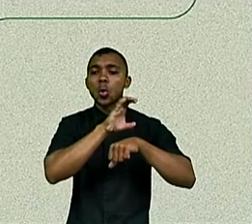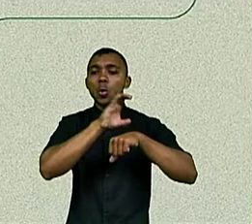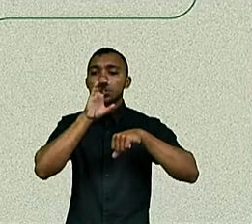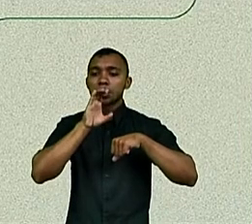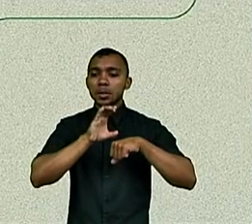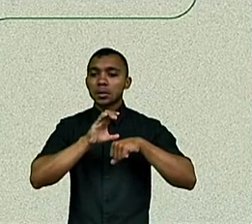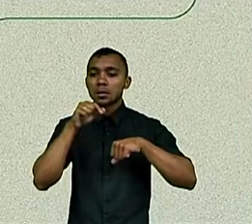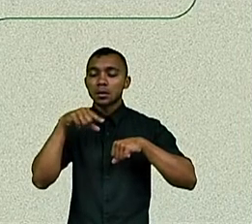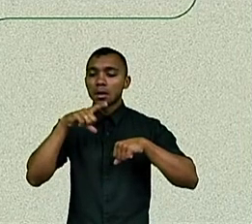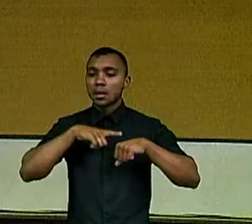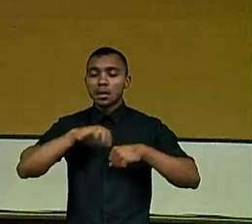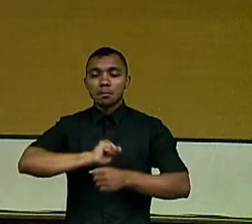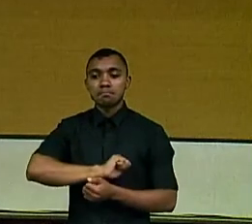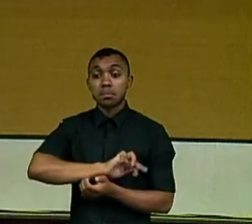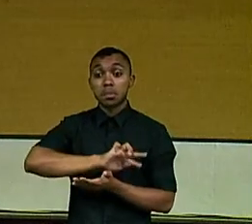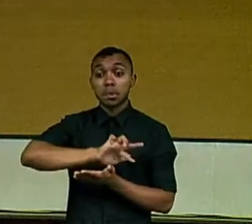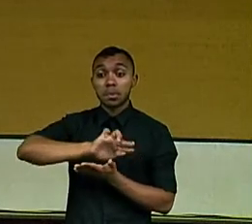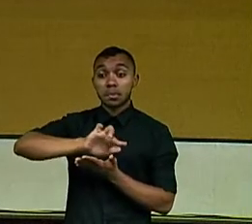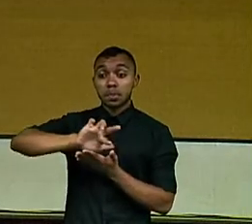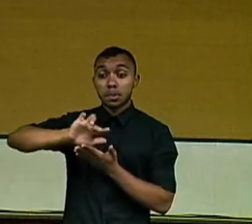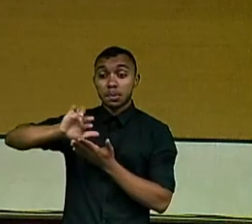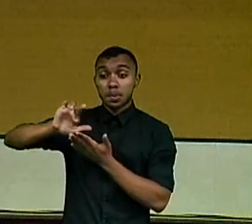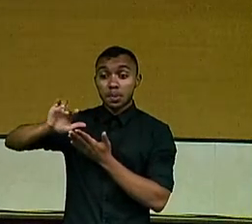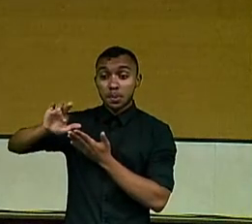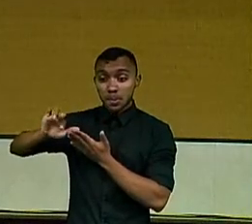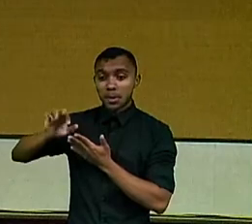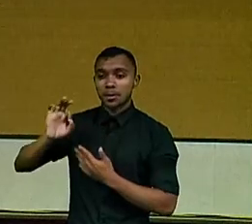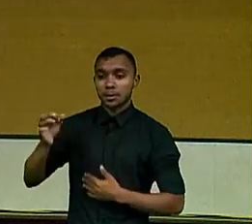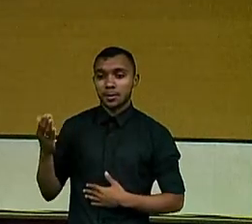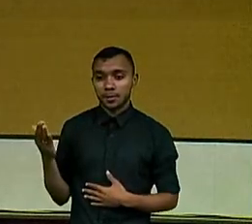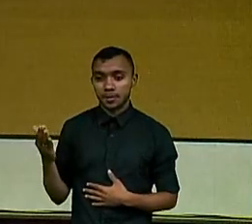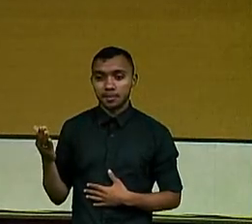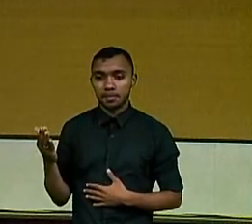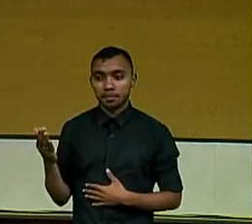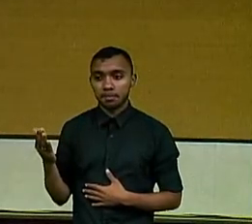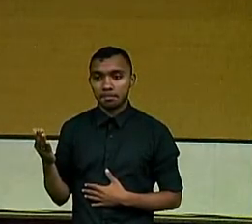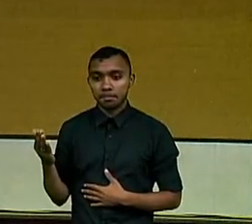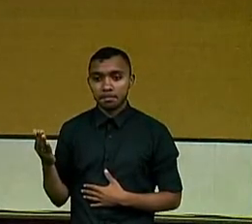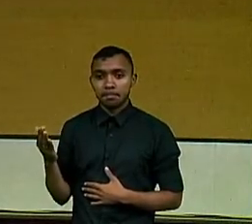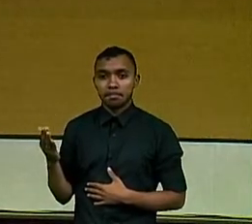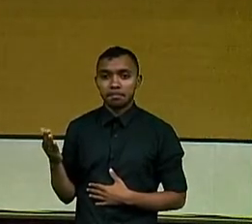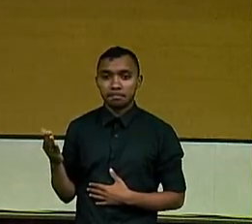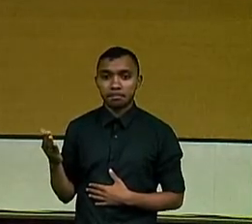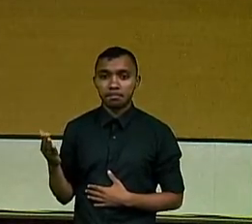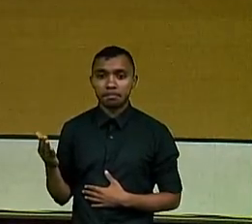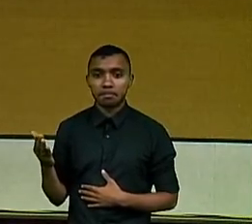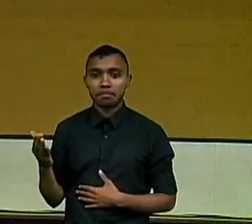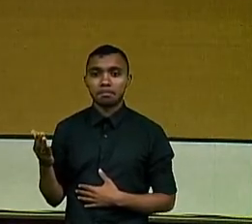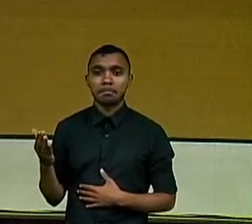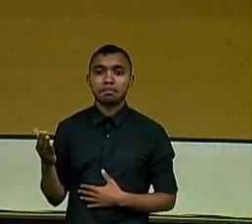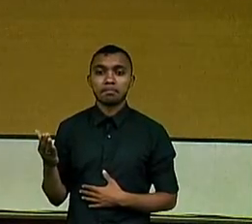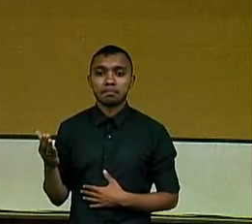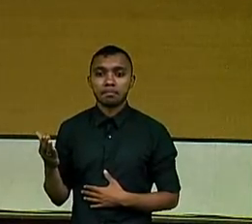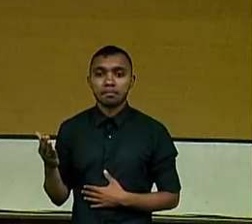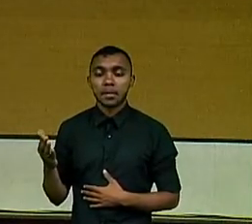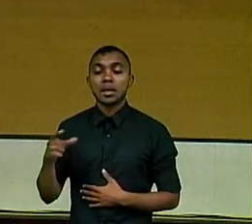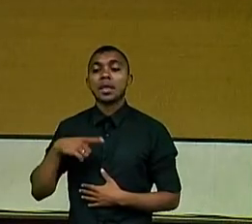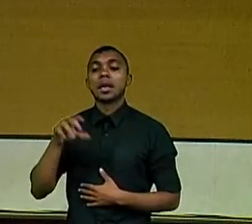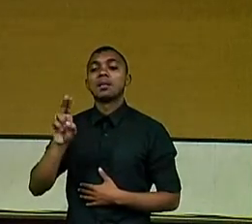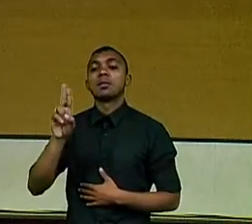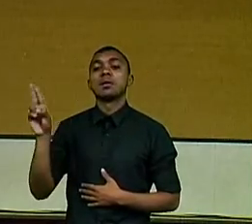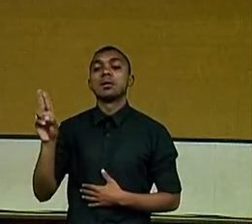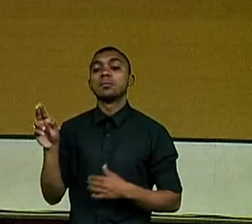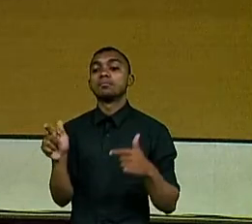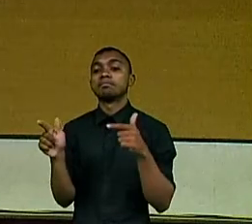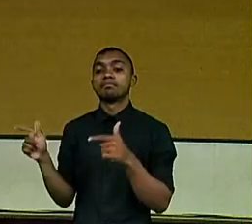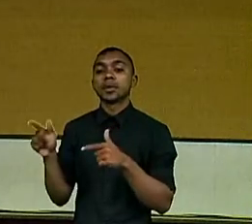Ampla é tanto que ela ganhou singelo de nome de